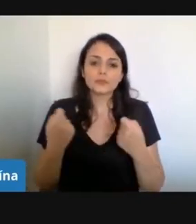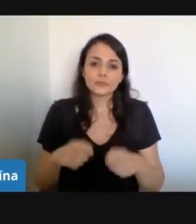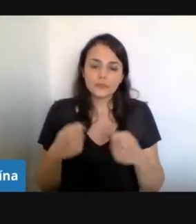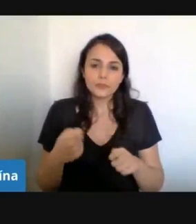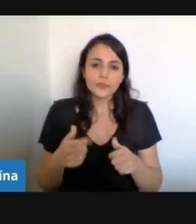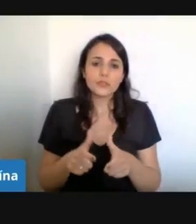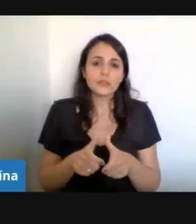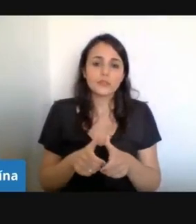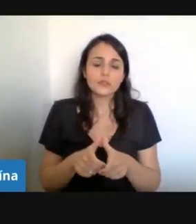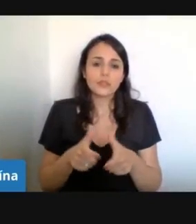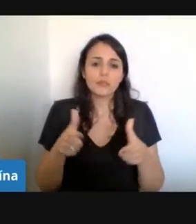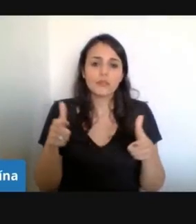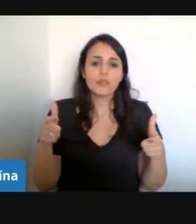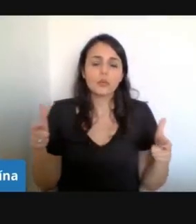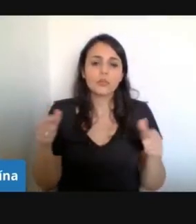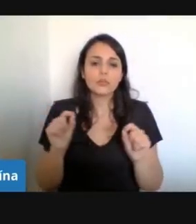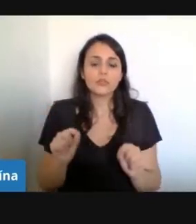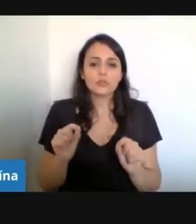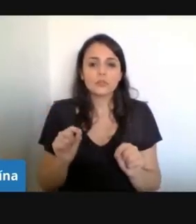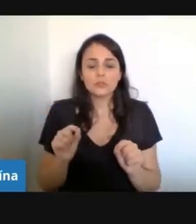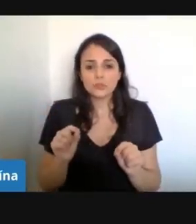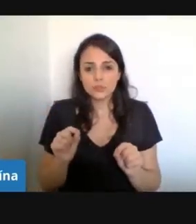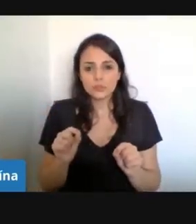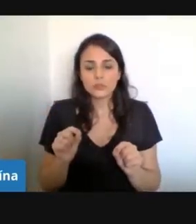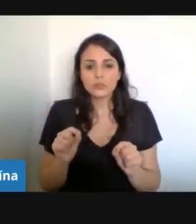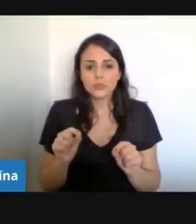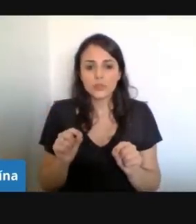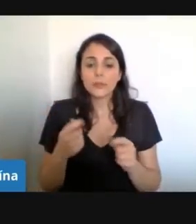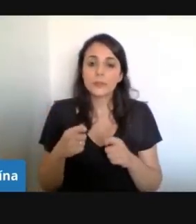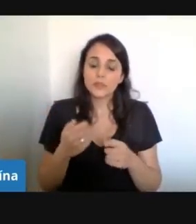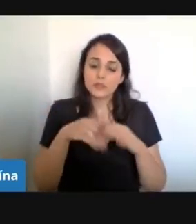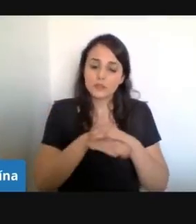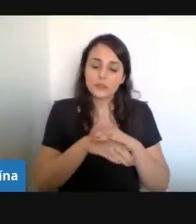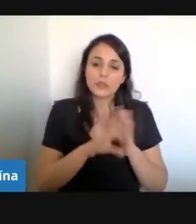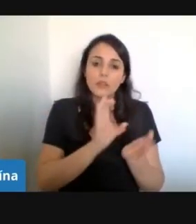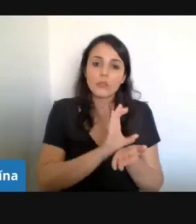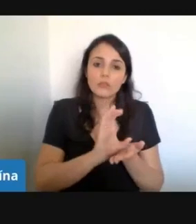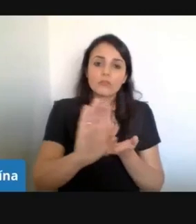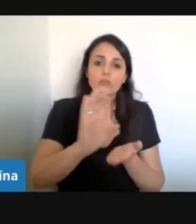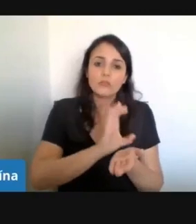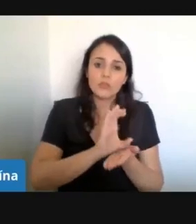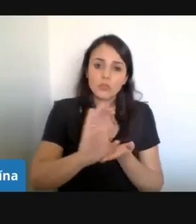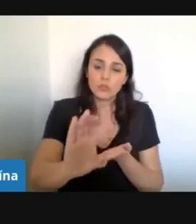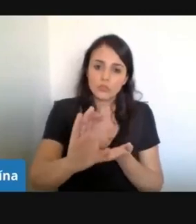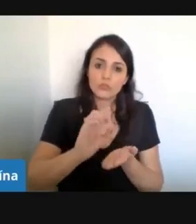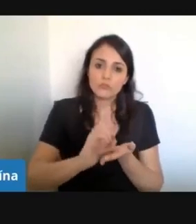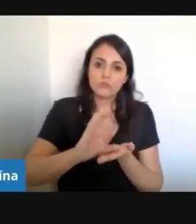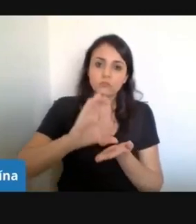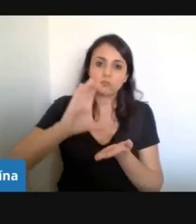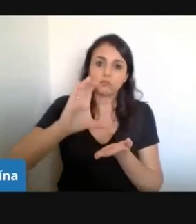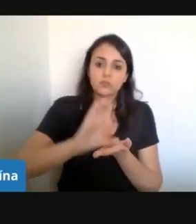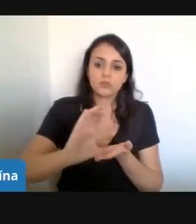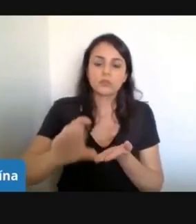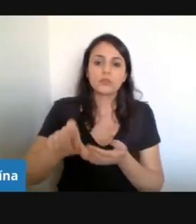ocorra um aumento na disponibilidade de reserva, de recursos para o sistema de saúde como